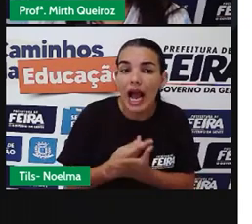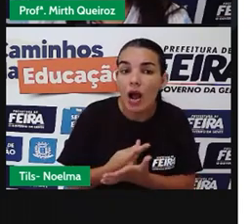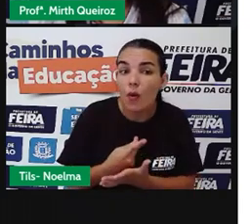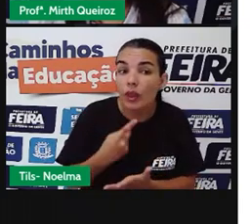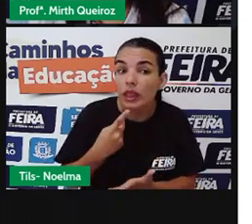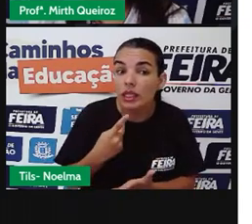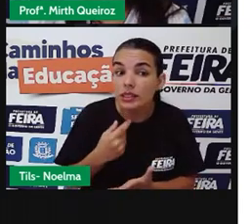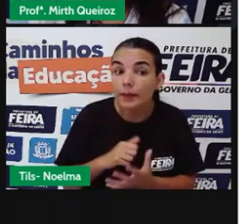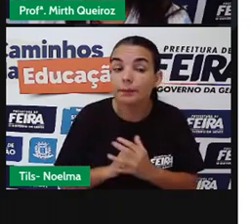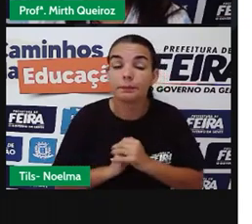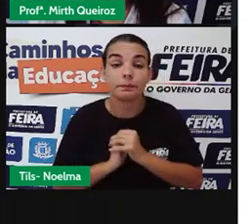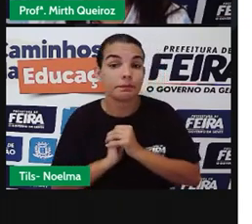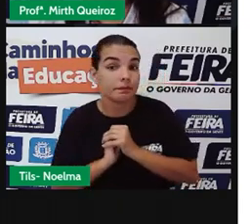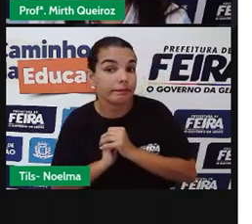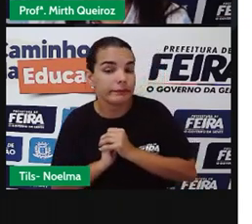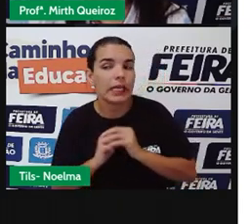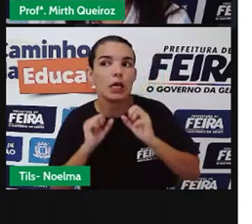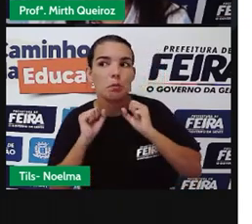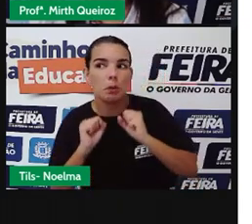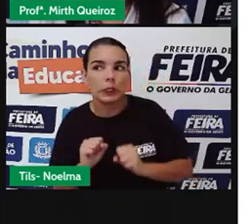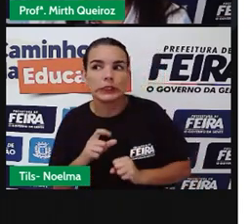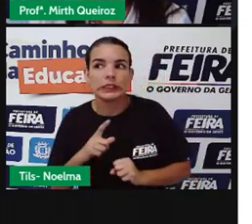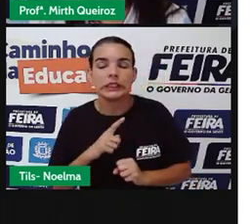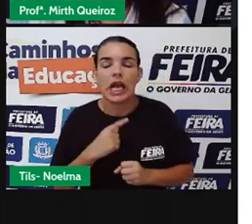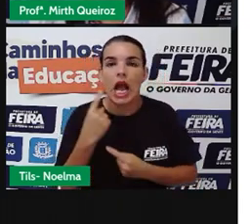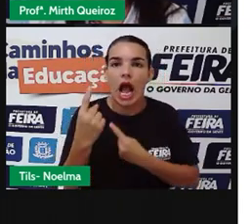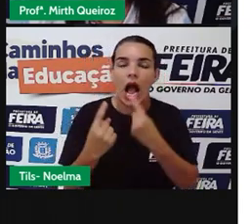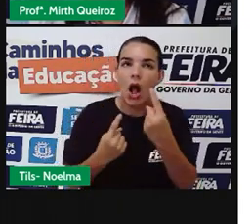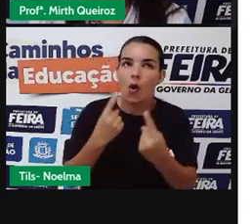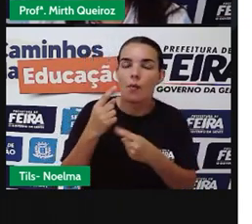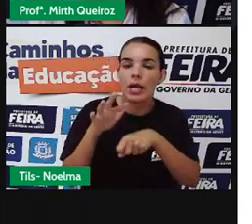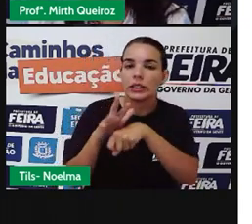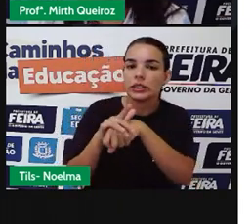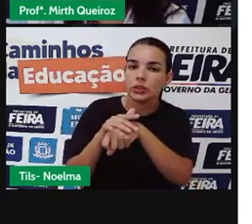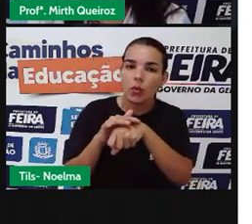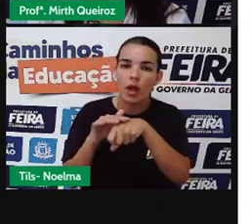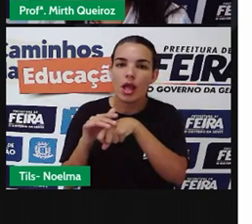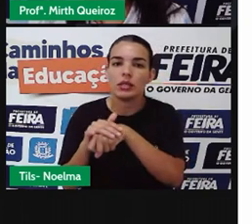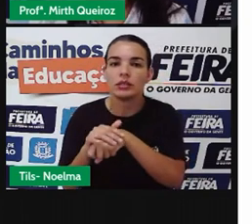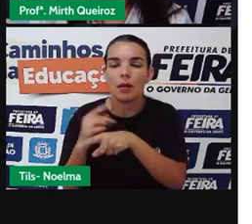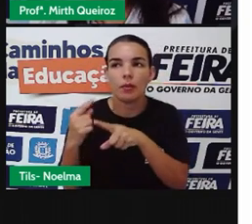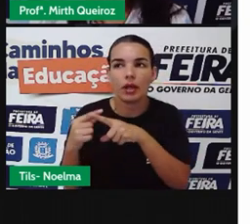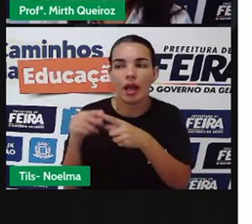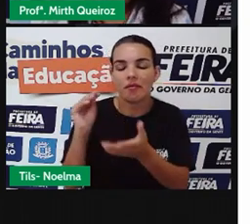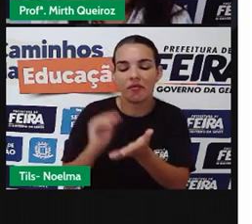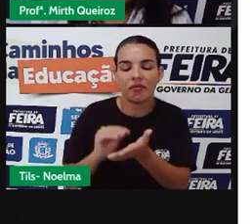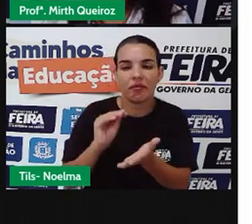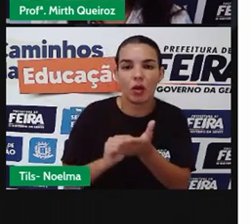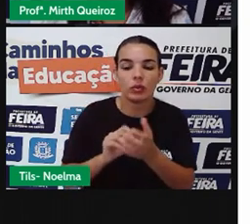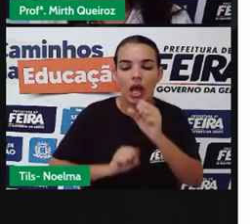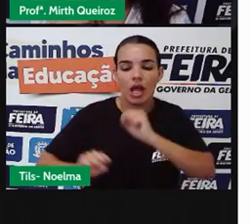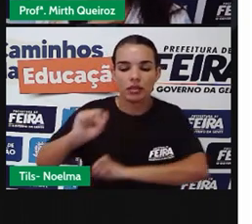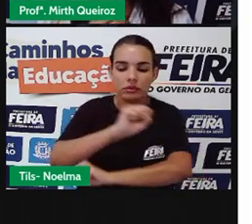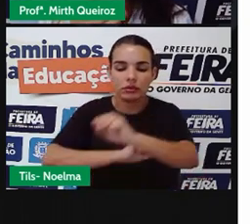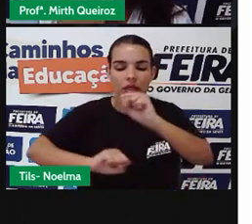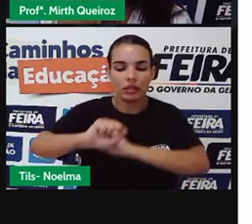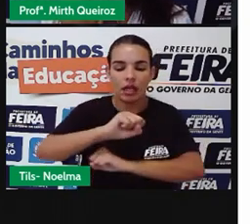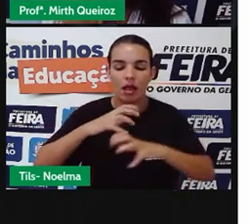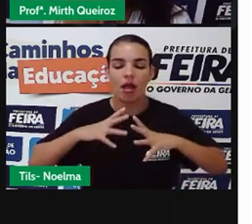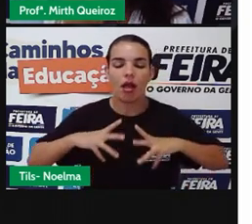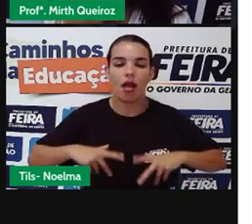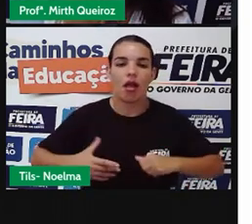aí algumas doenças né então causados pela falta disso Quê que a gente